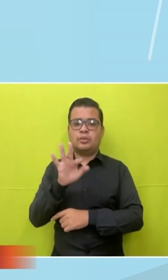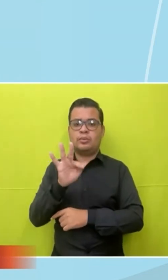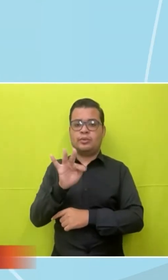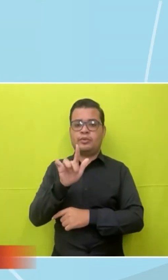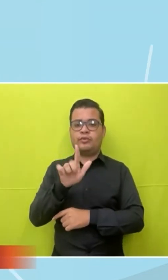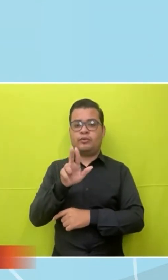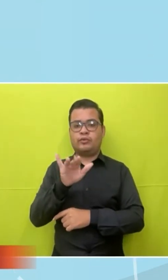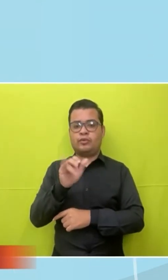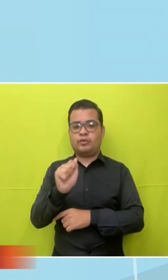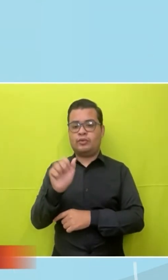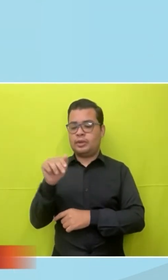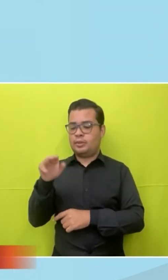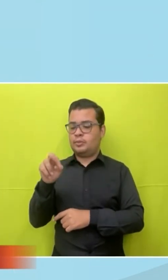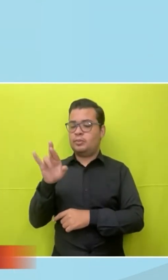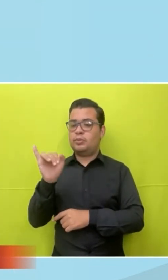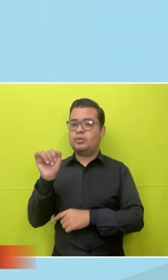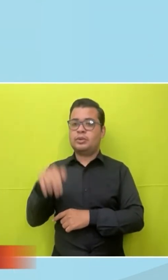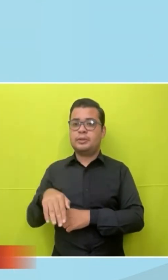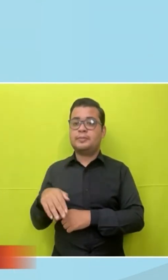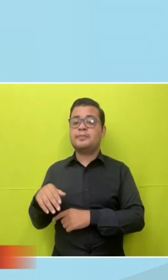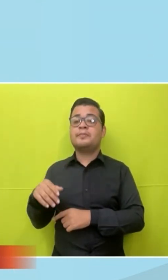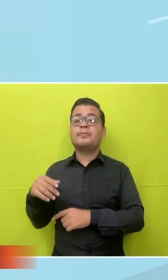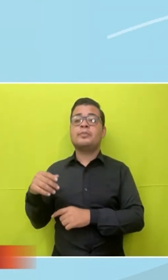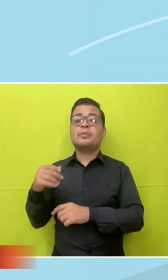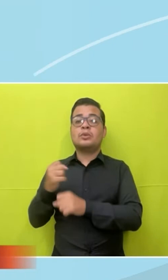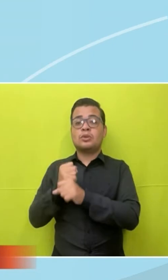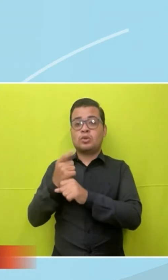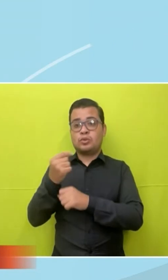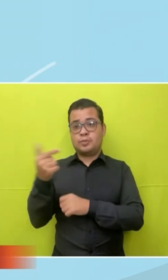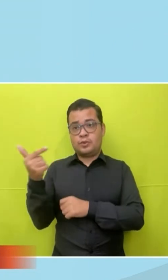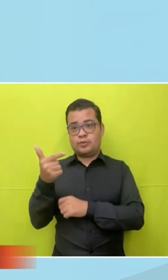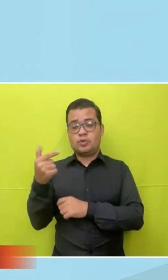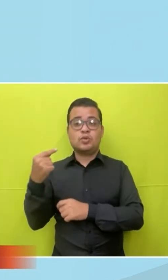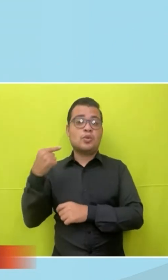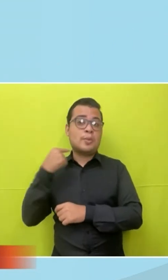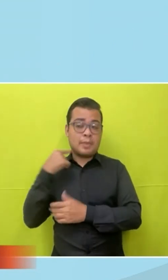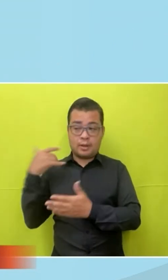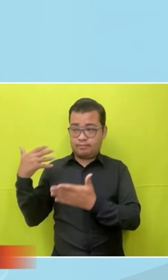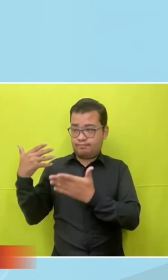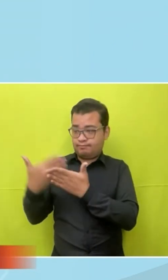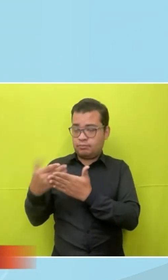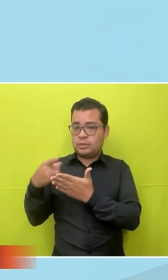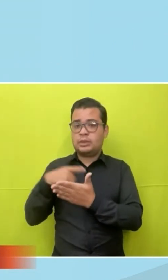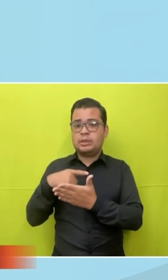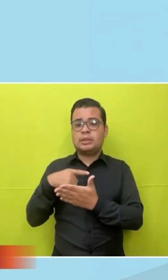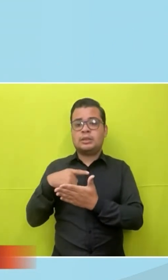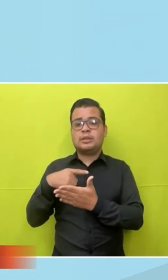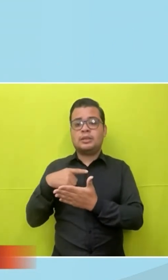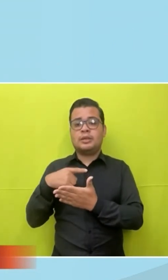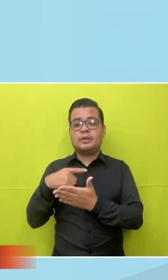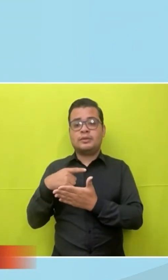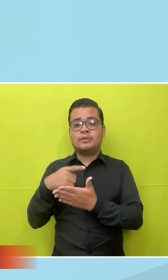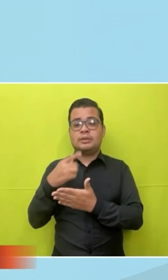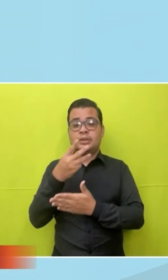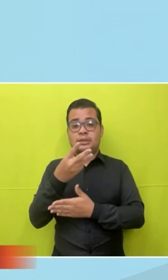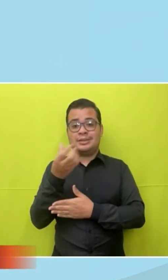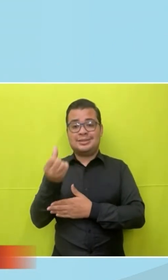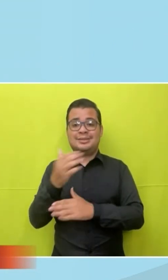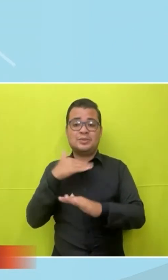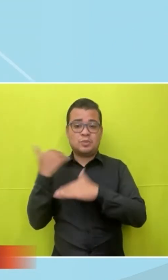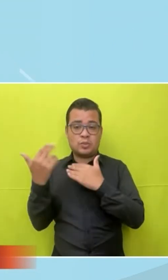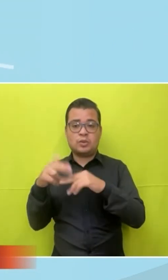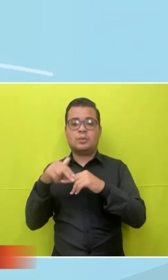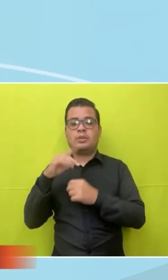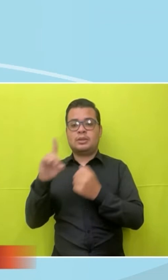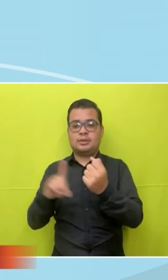maio de 2022, foram 36 mortes confirmadas em decorrência da dengue. No ano passado inteiro,